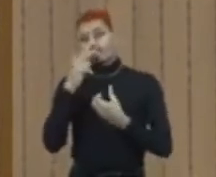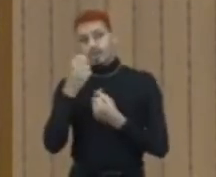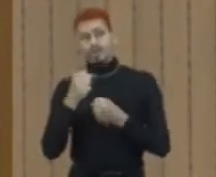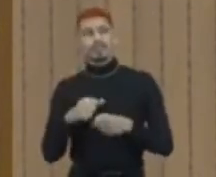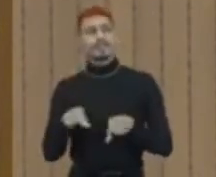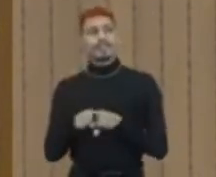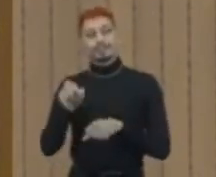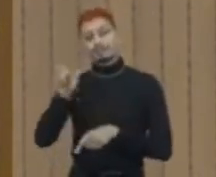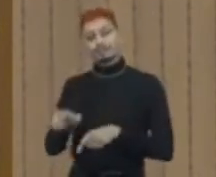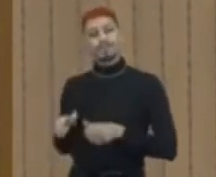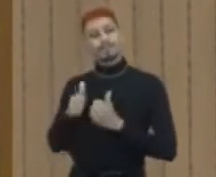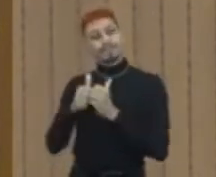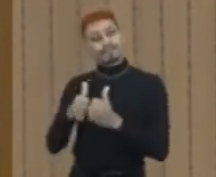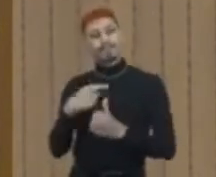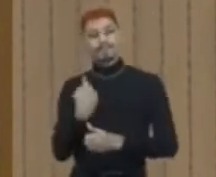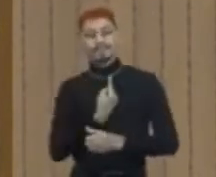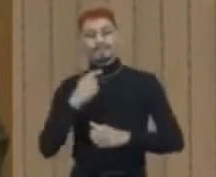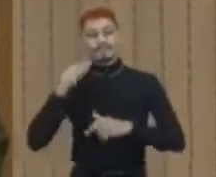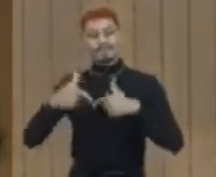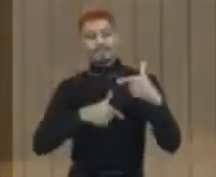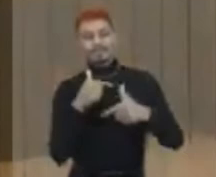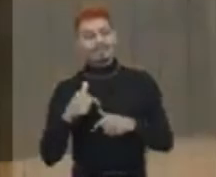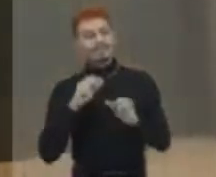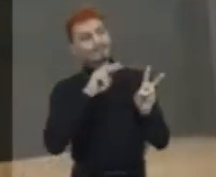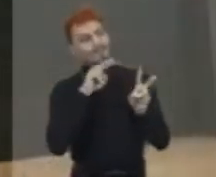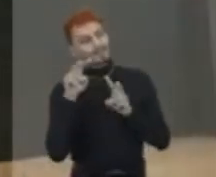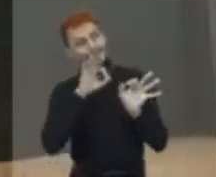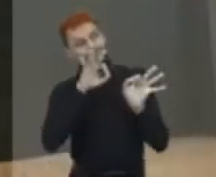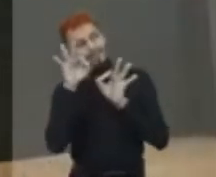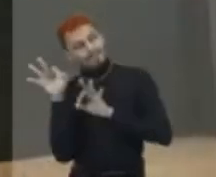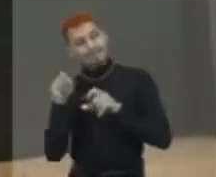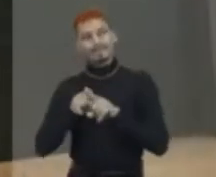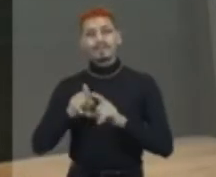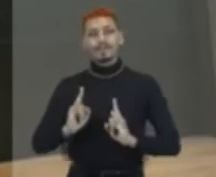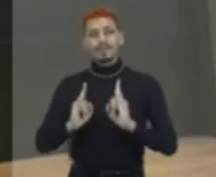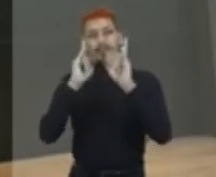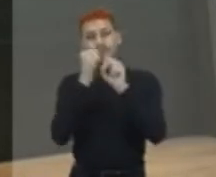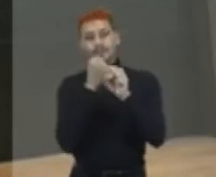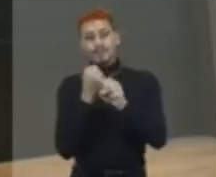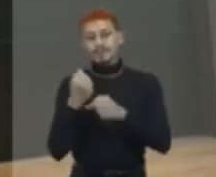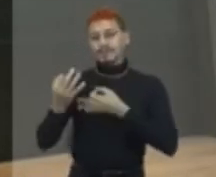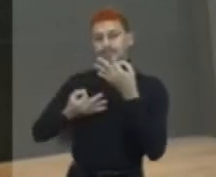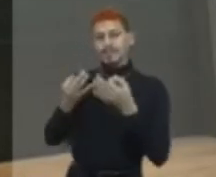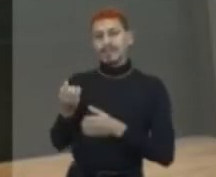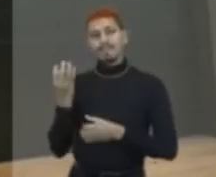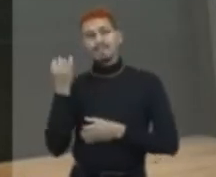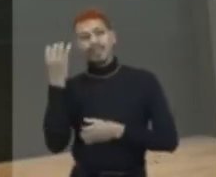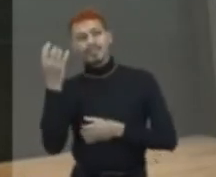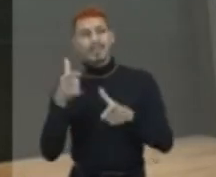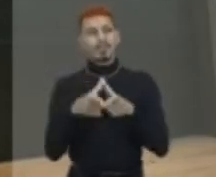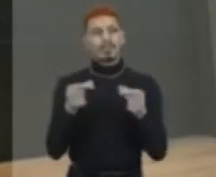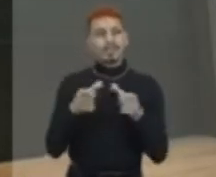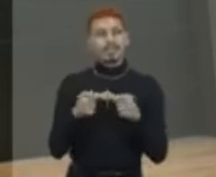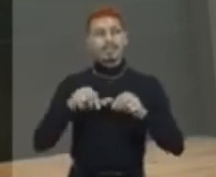que também acompanhava a obra aqui, a gente passava e sempre via a execução da obra, eu comentava com ela, tinha que viajar para Brasília,